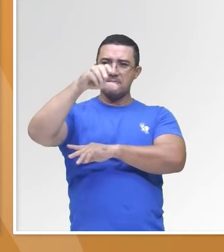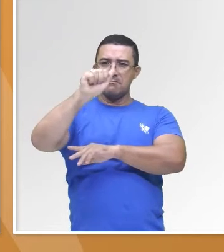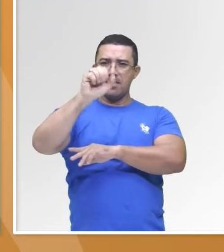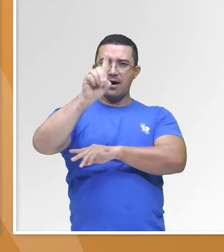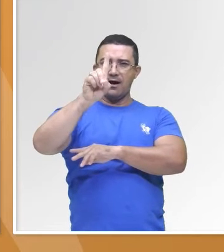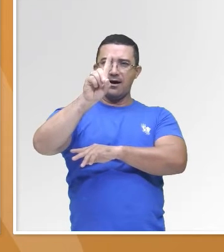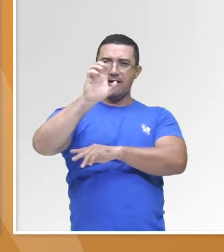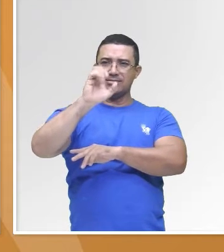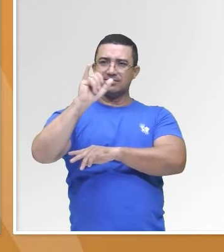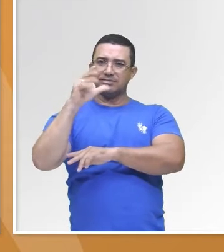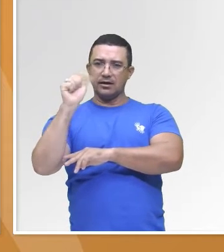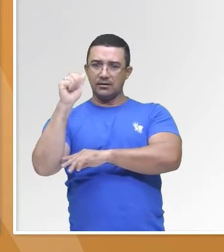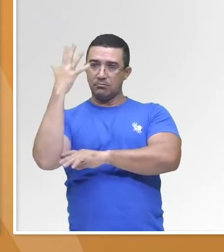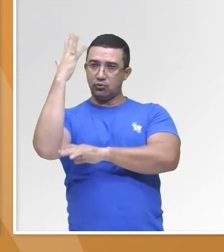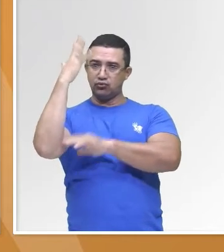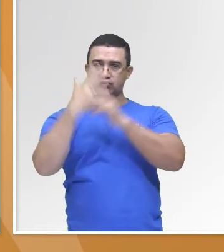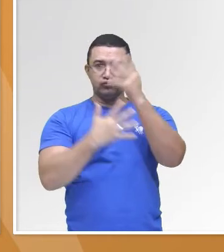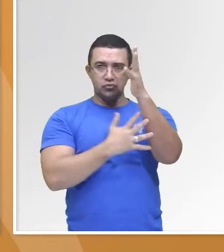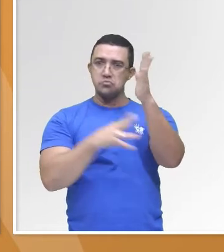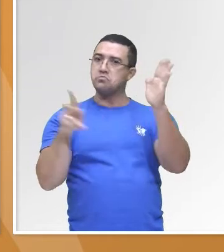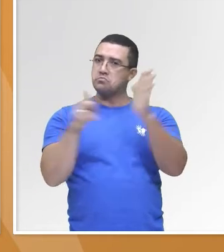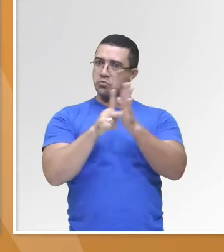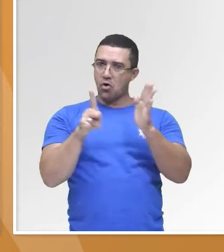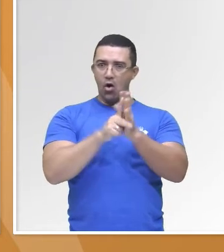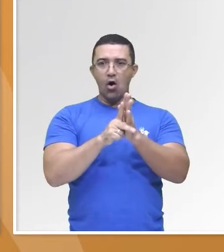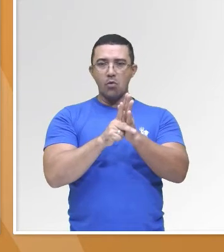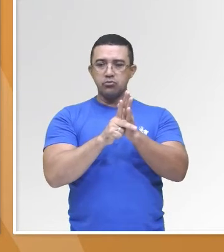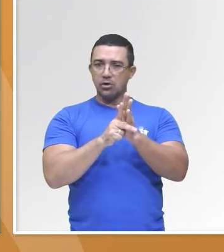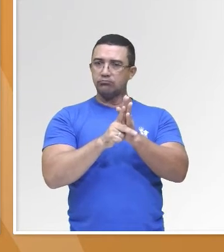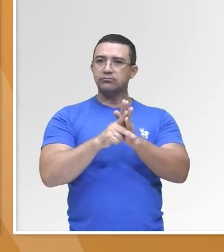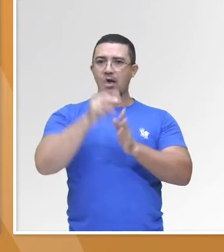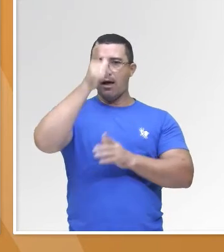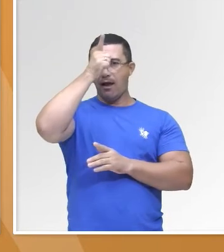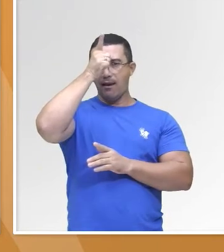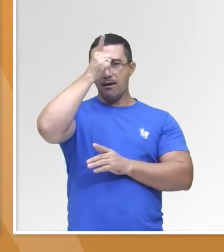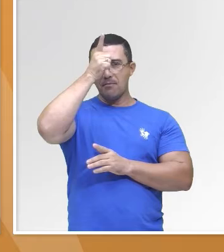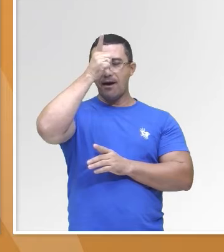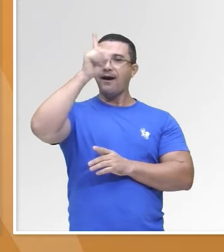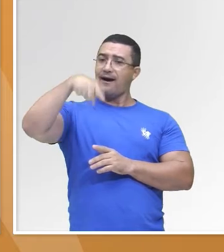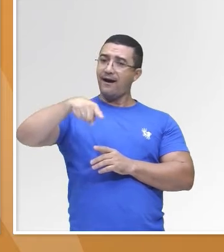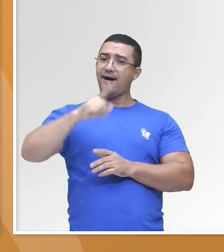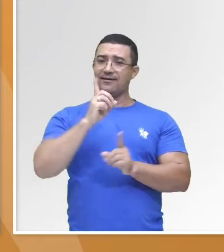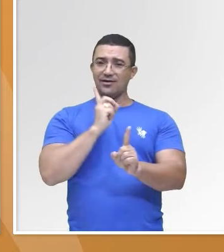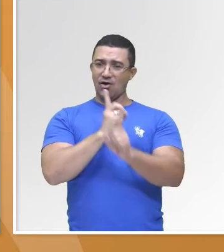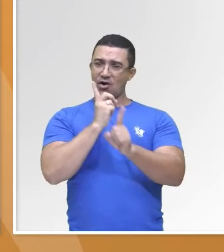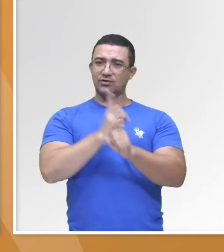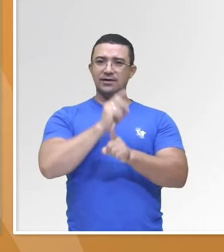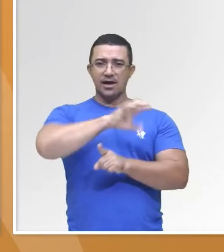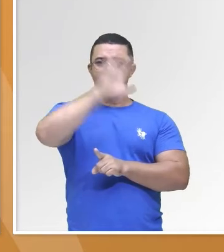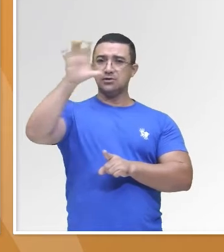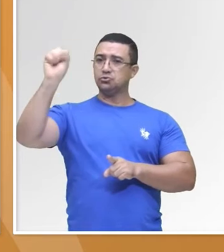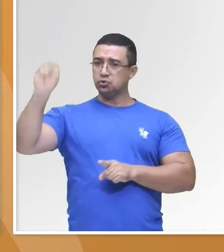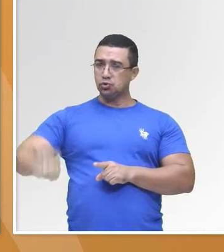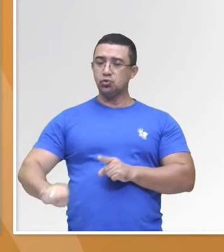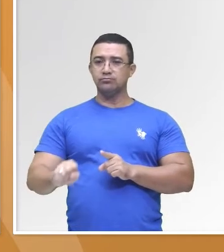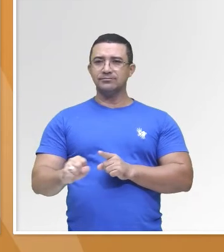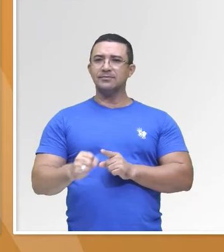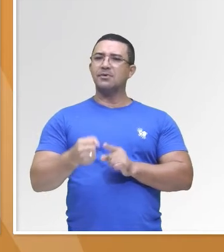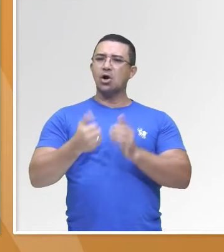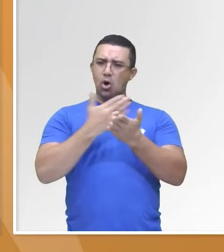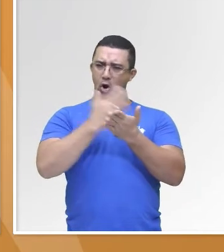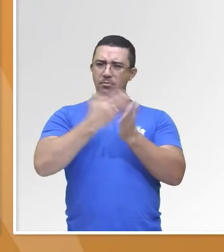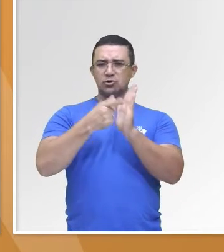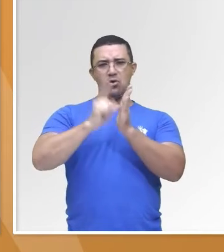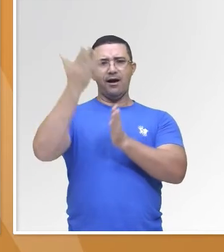construção tipicamente alemã, né, ainda é encontrada na região sul. Então, no século XIX, né, houve esse